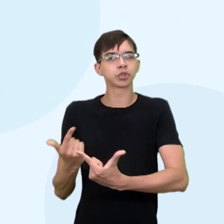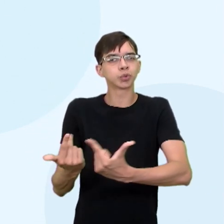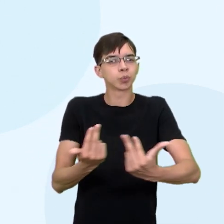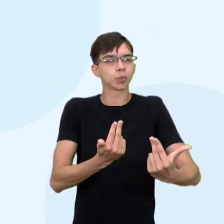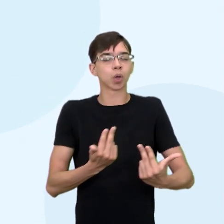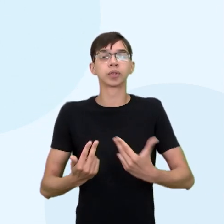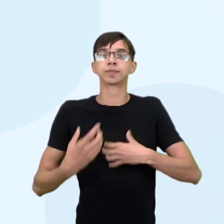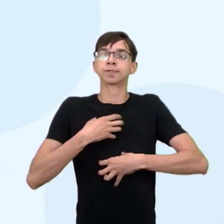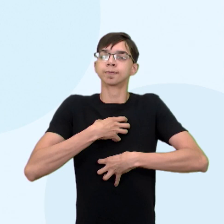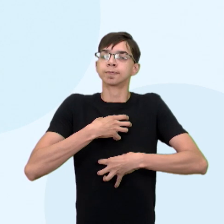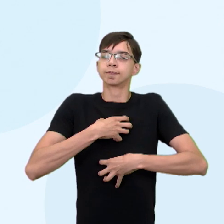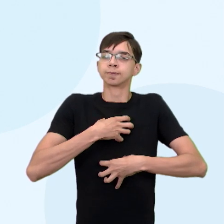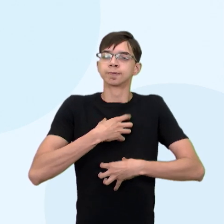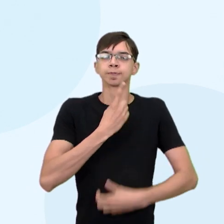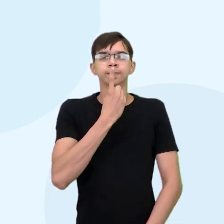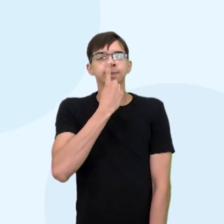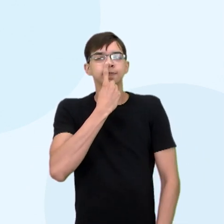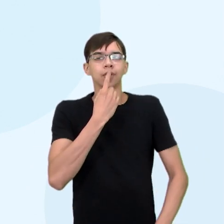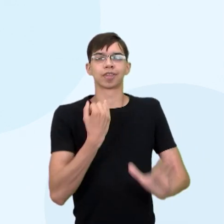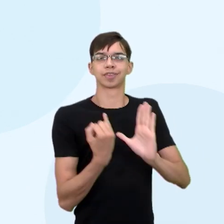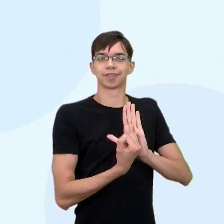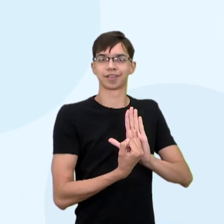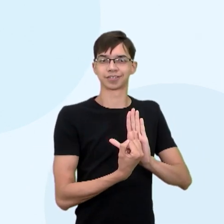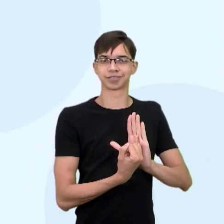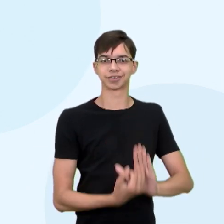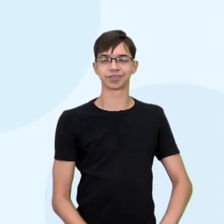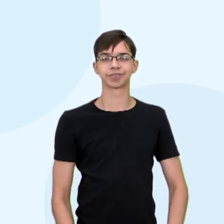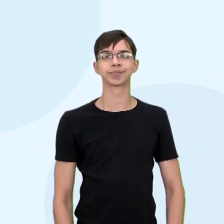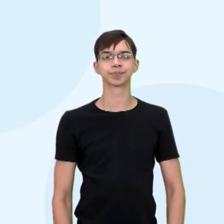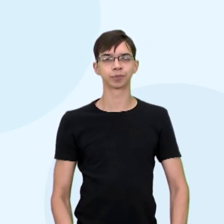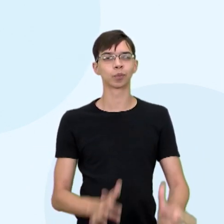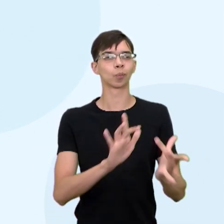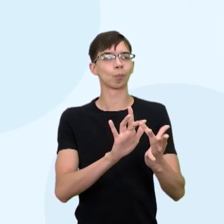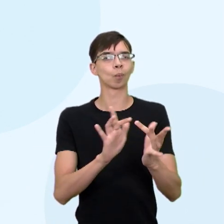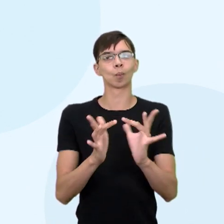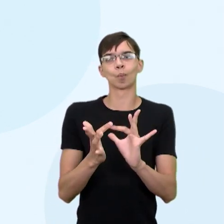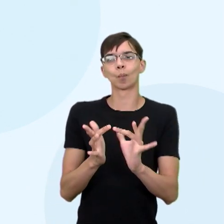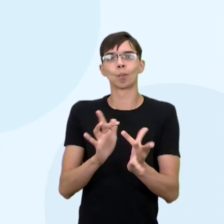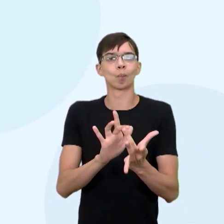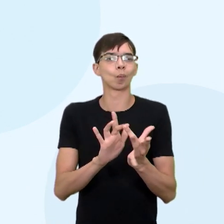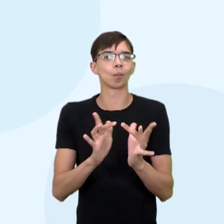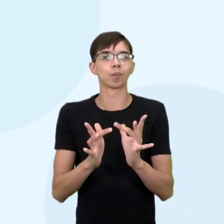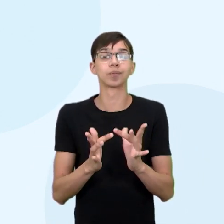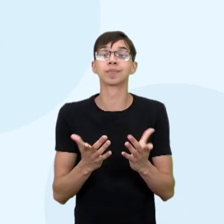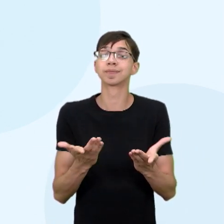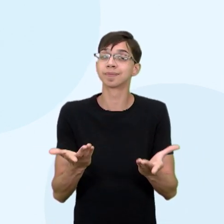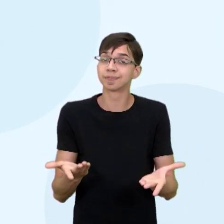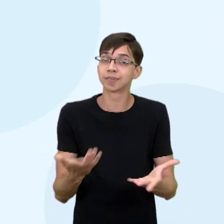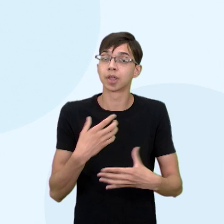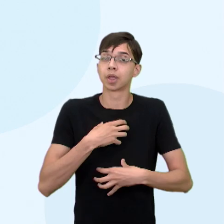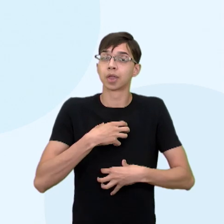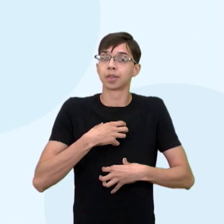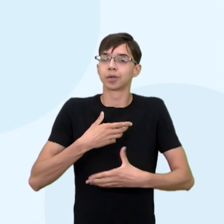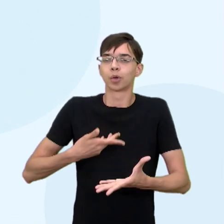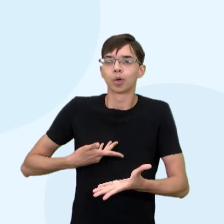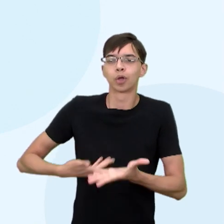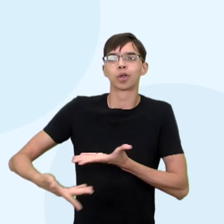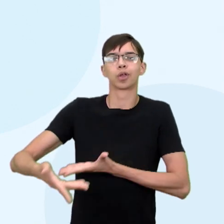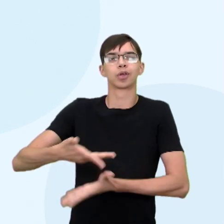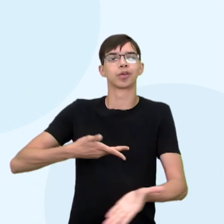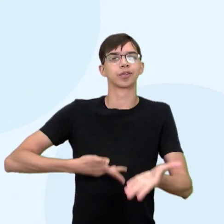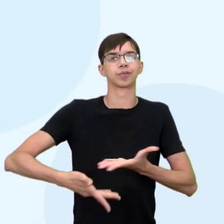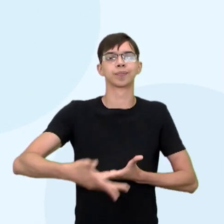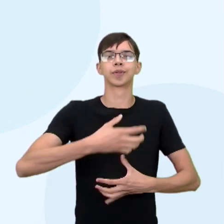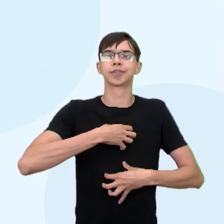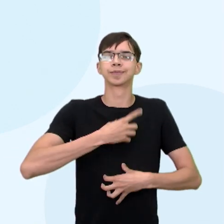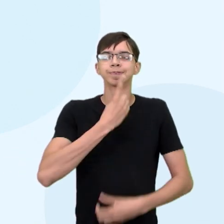esses sentimentos de identidade gerados por esse contato. Então, a gente compartilha esse sentimento de